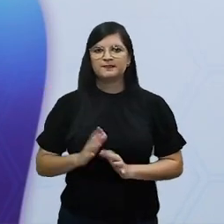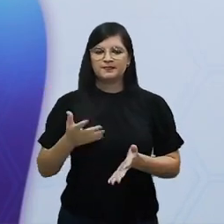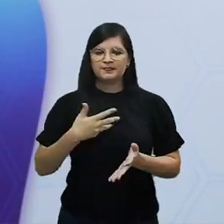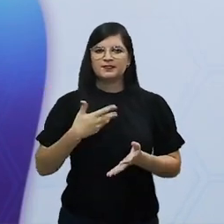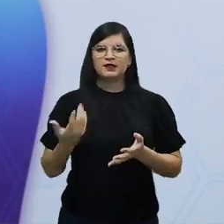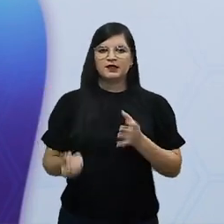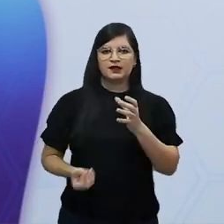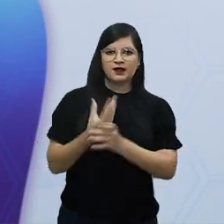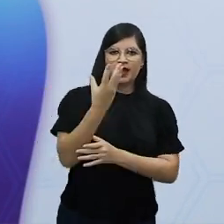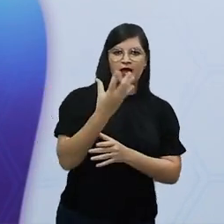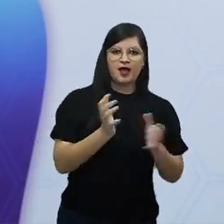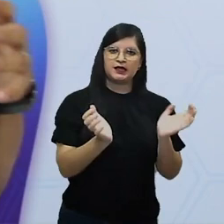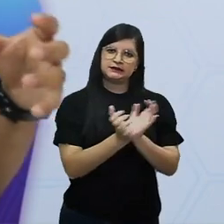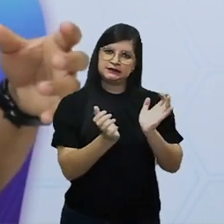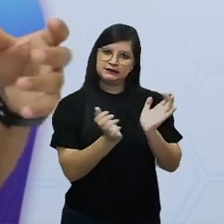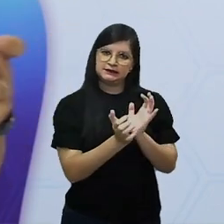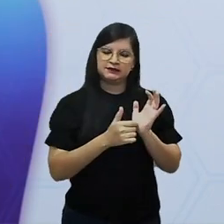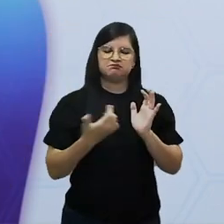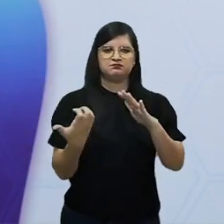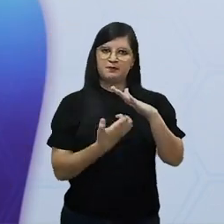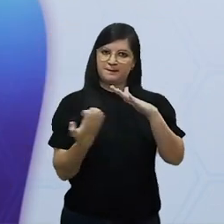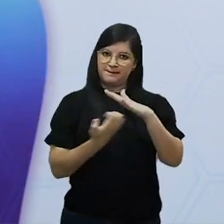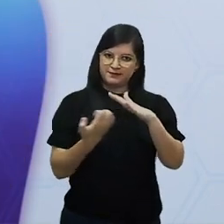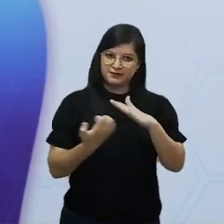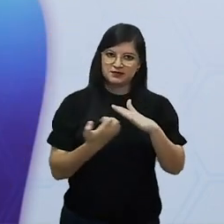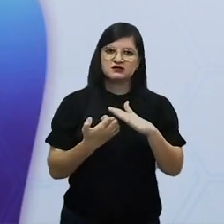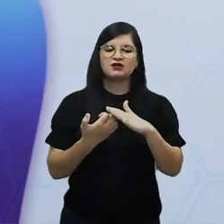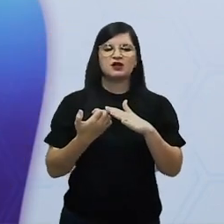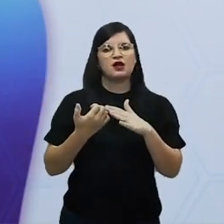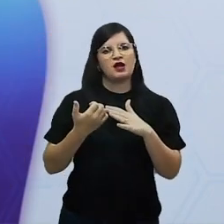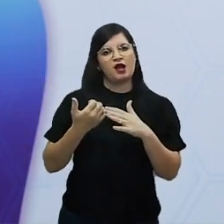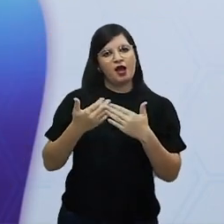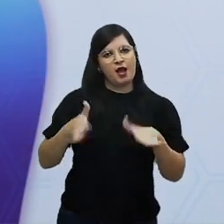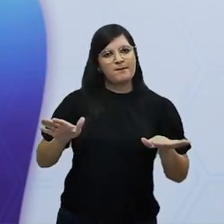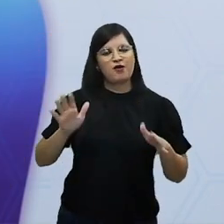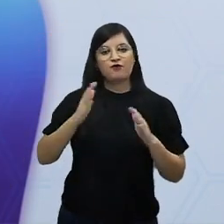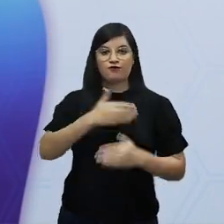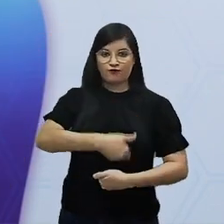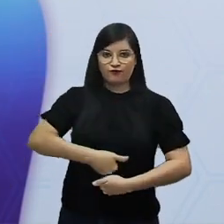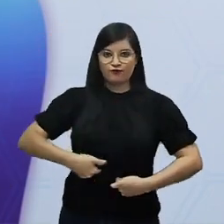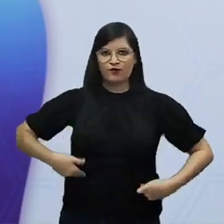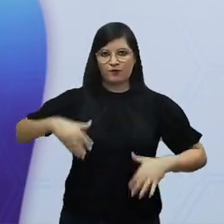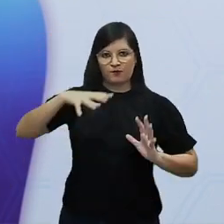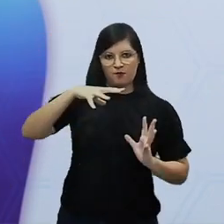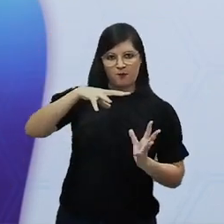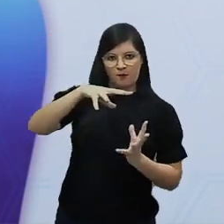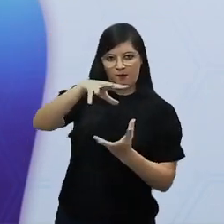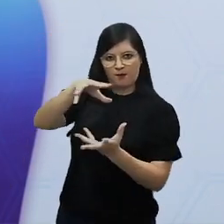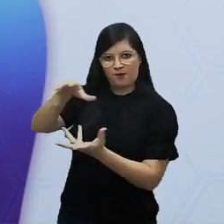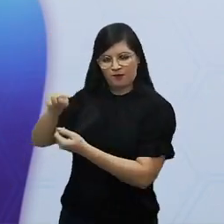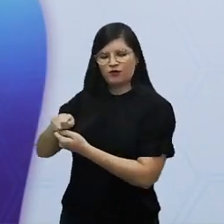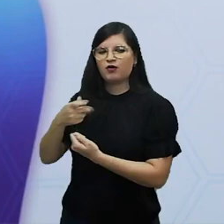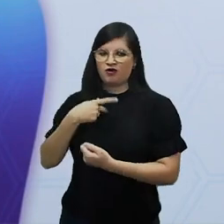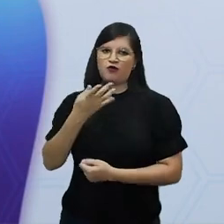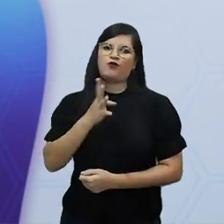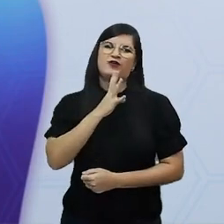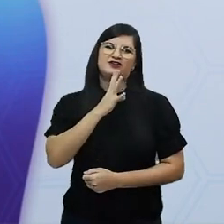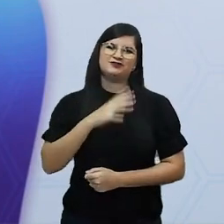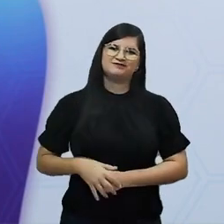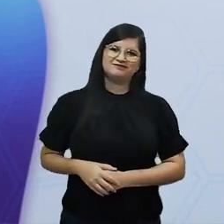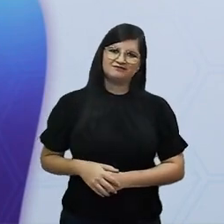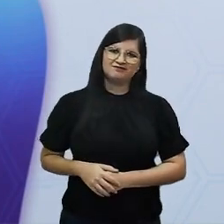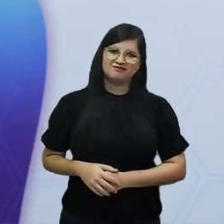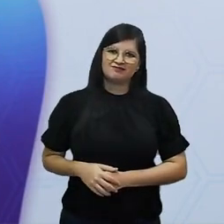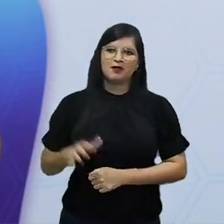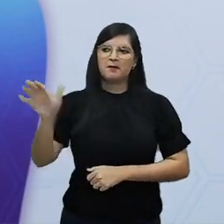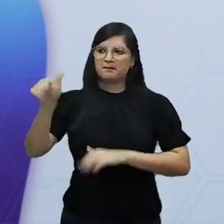fosse criar um time, uma empresa que fosse combater a fome no mundo, eu poderia dizer que eu conheço. E eu gostaria de trazer